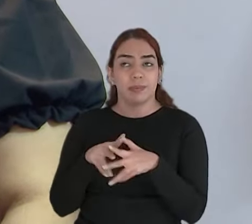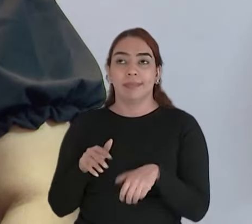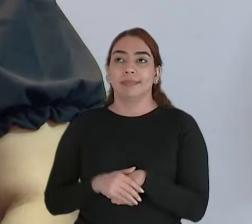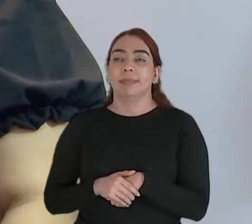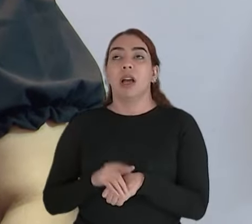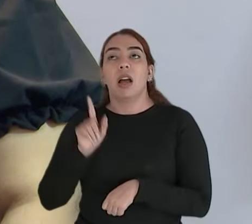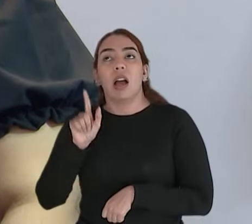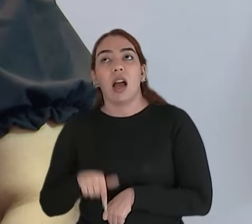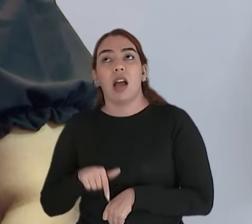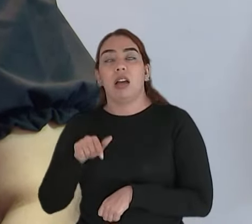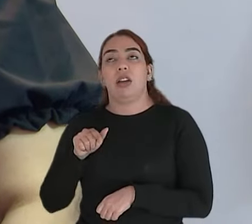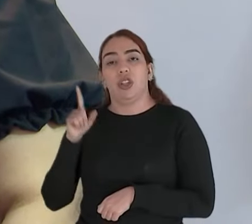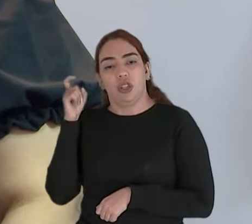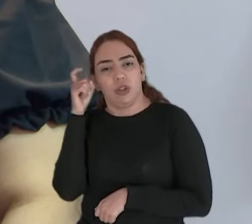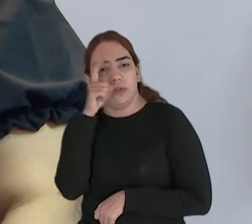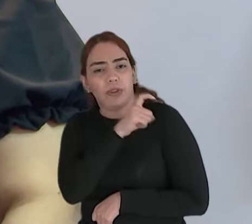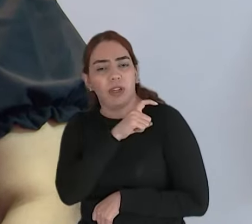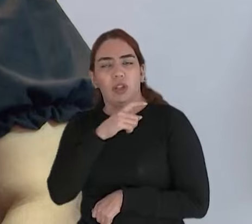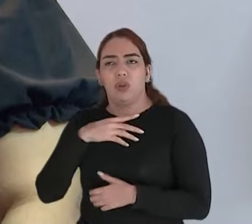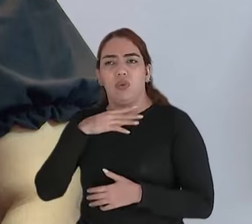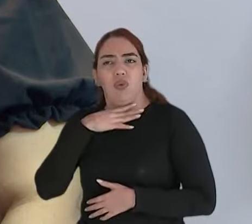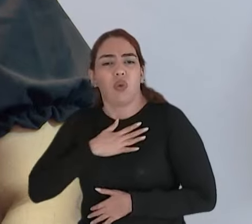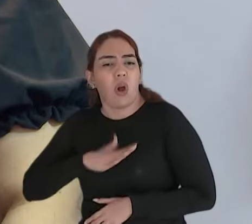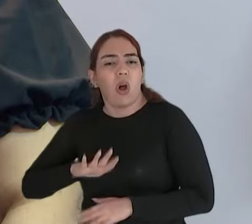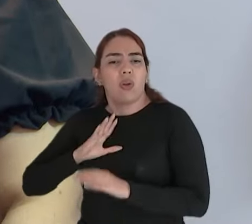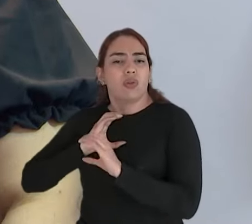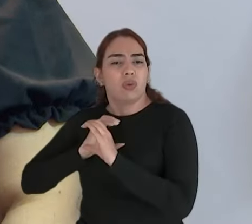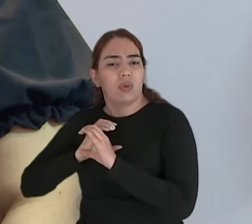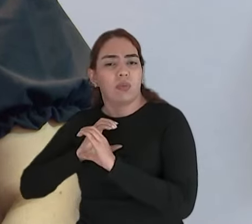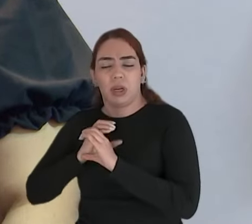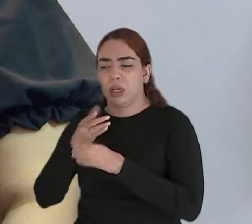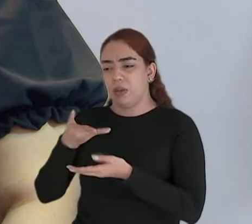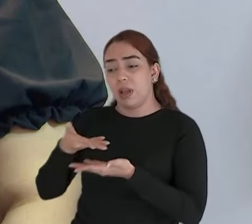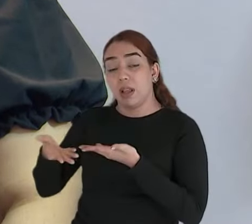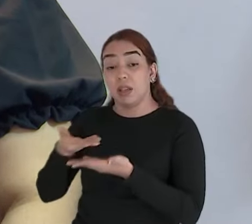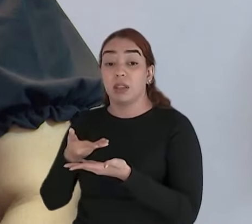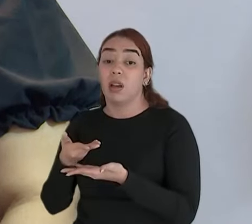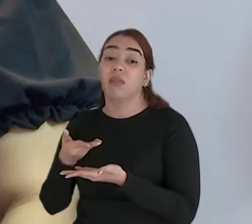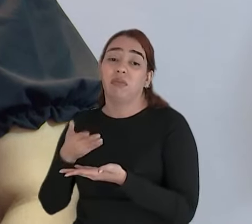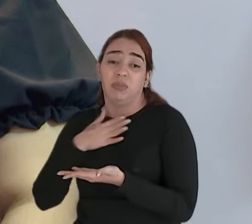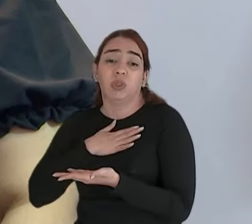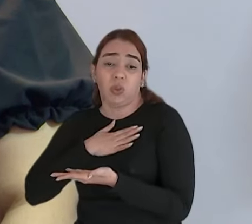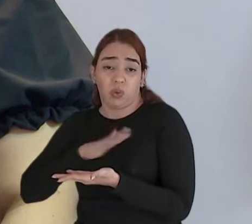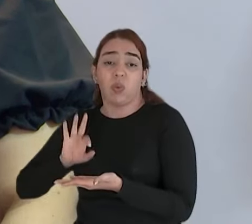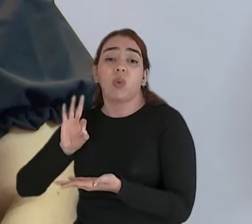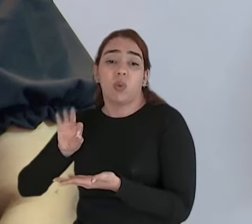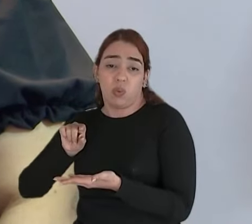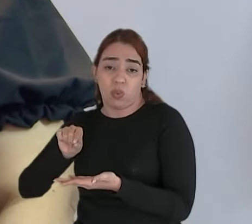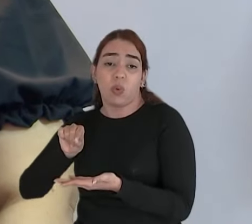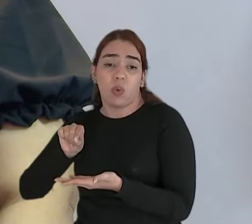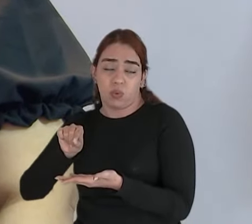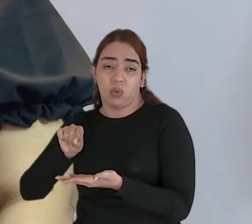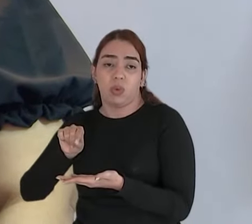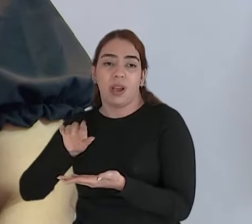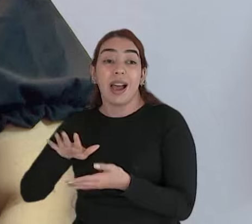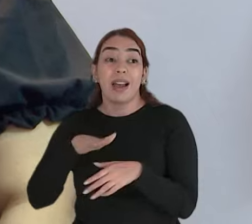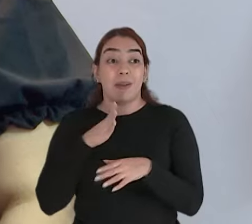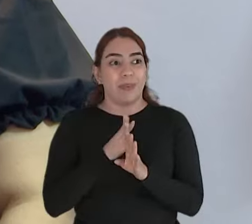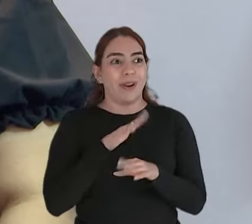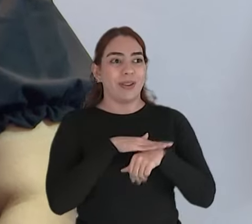tem dificuldade de comunicação, né? E às vezes a pessoa acha assim, não é porque